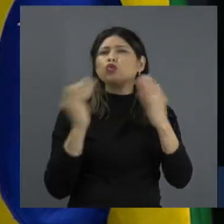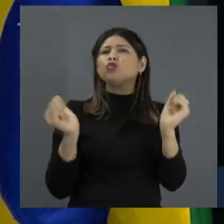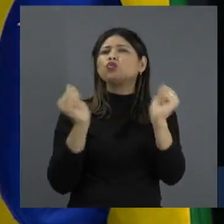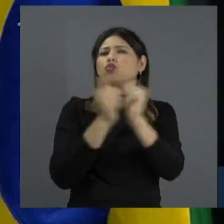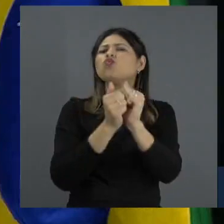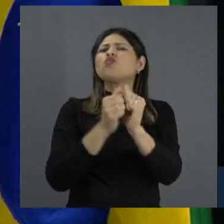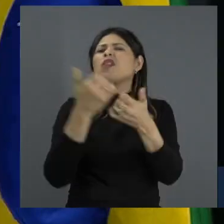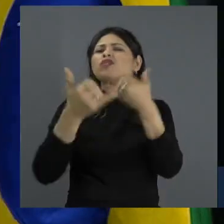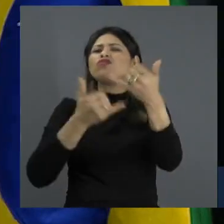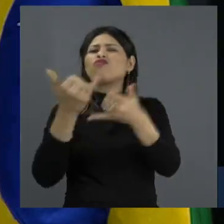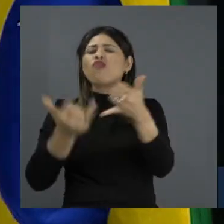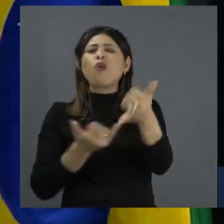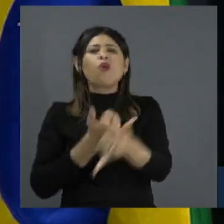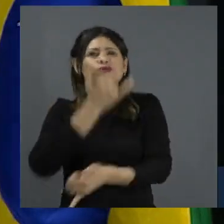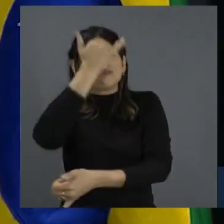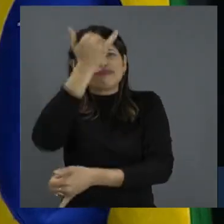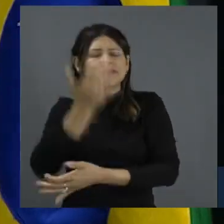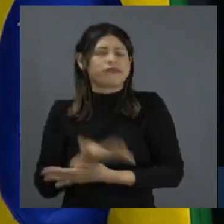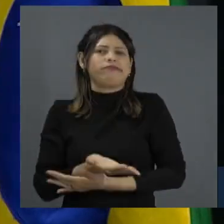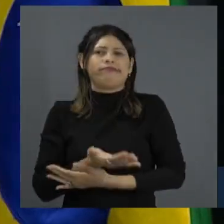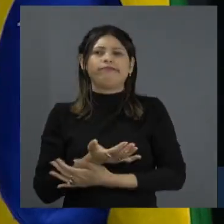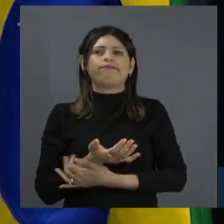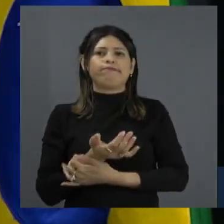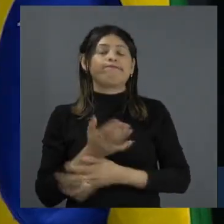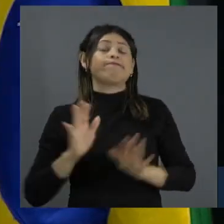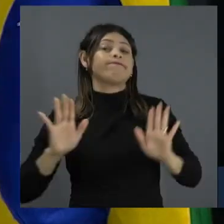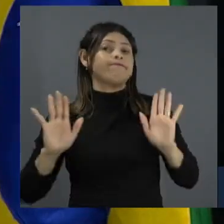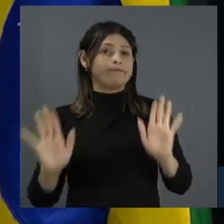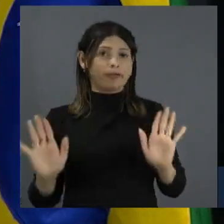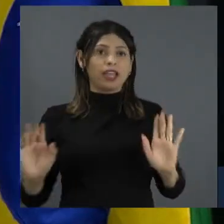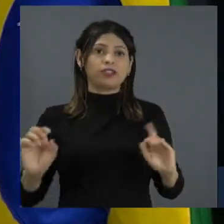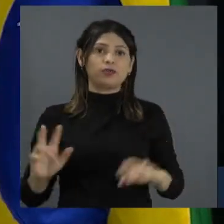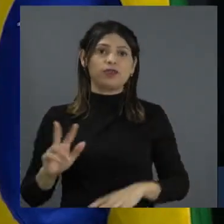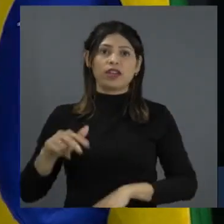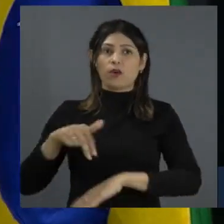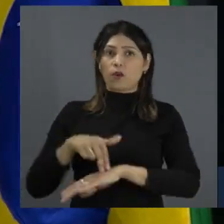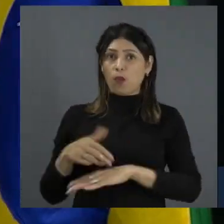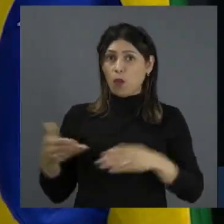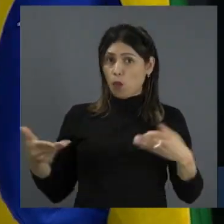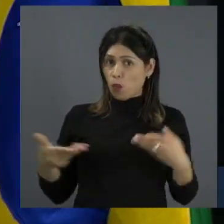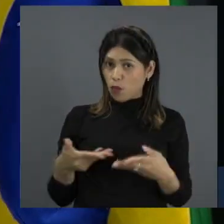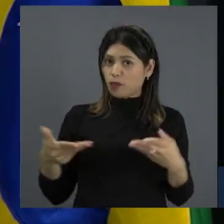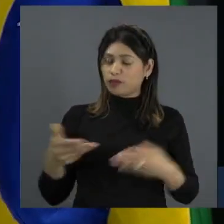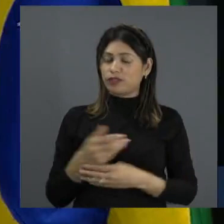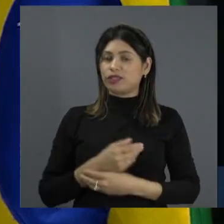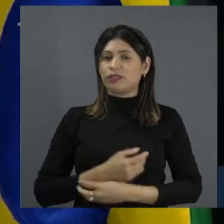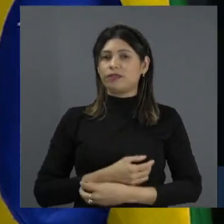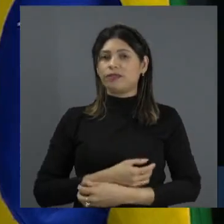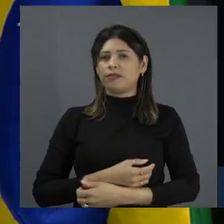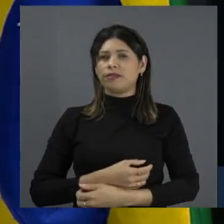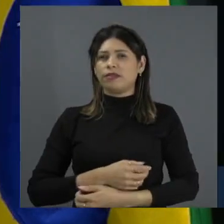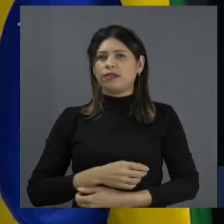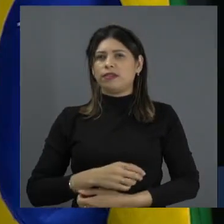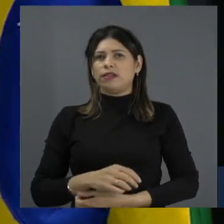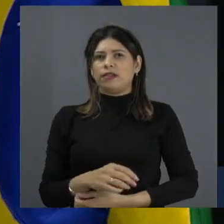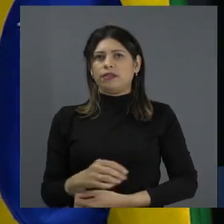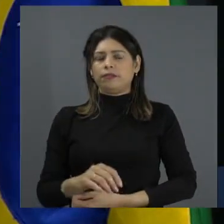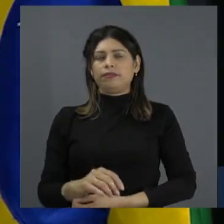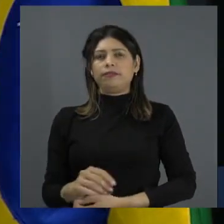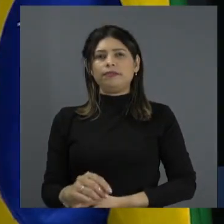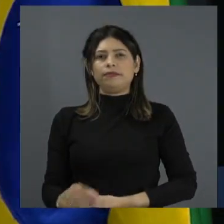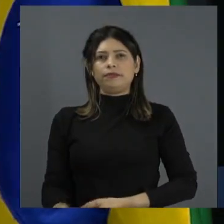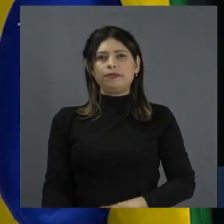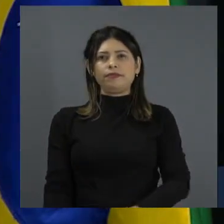azar. Mas, senhor presidente, o que me faz subir a tribuna hoje do Senado é sobre a decisão